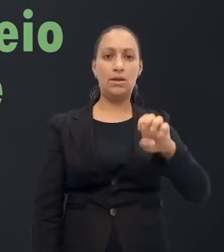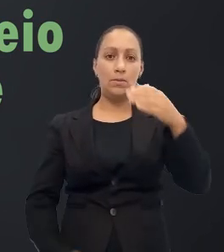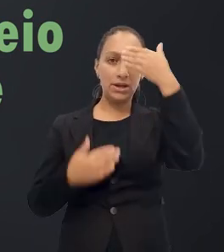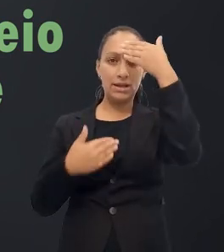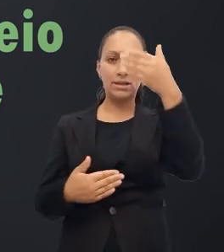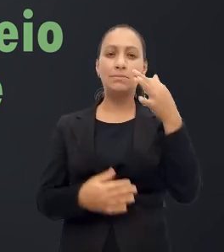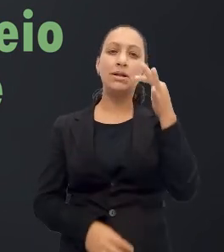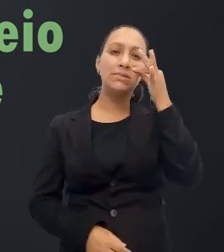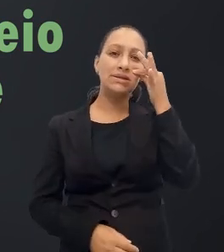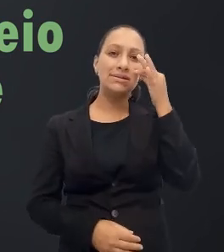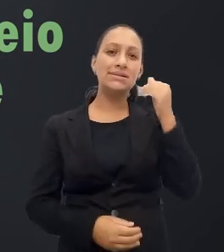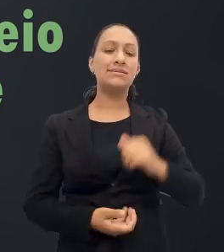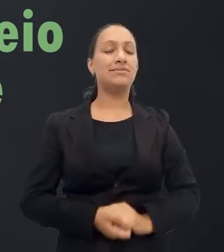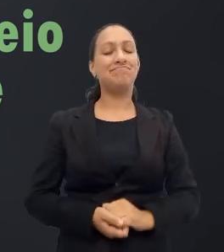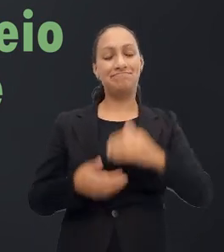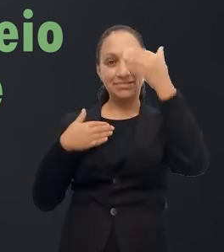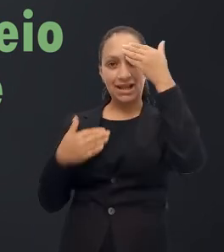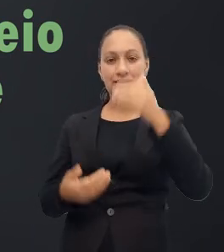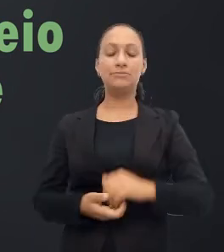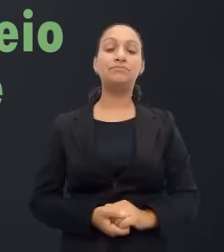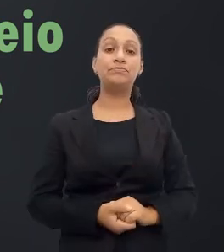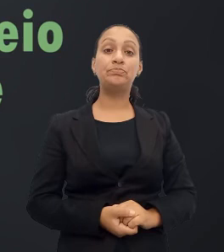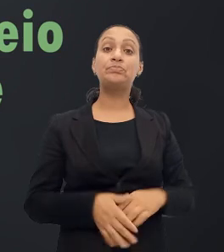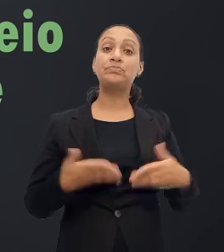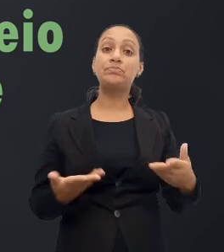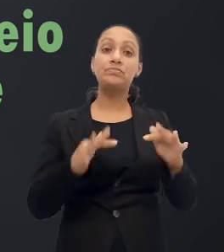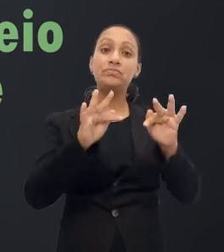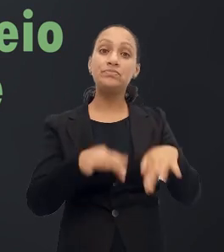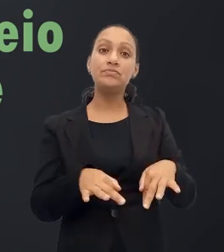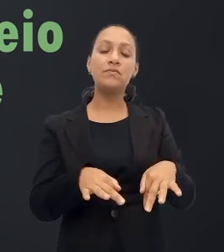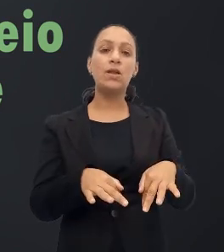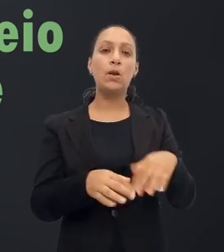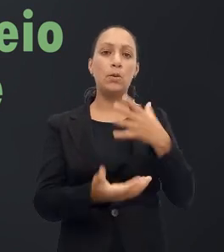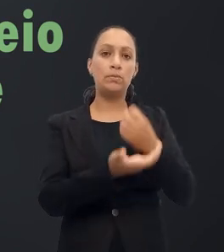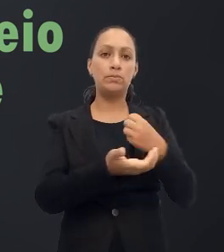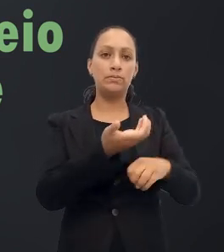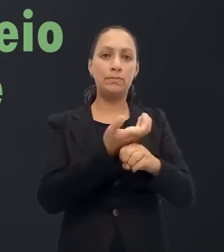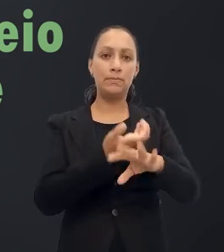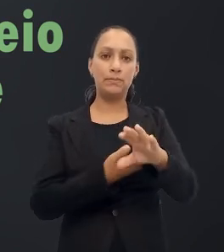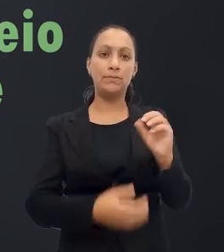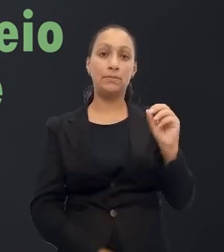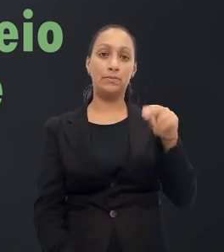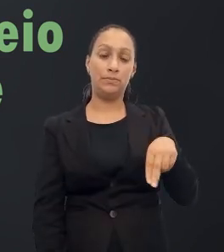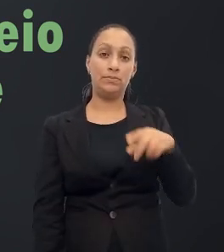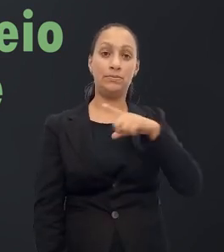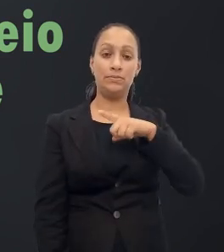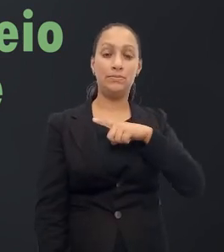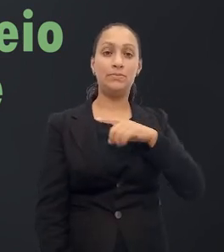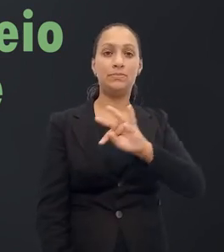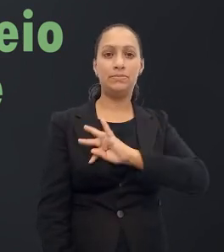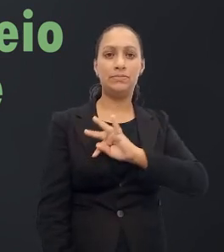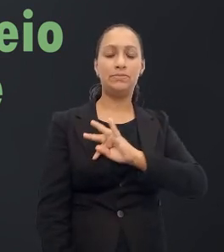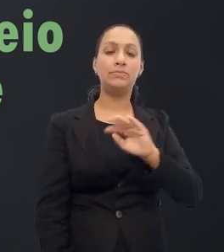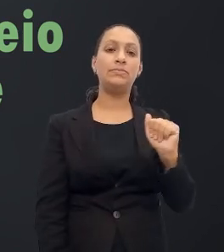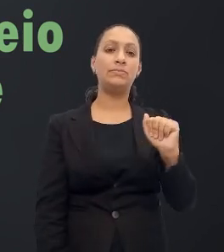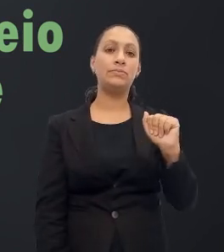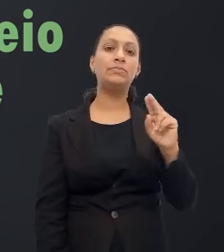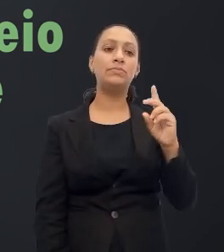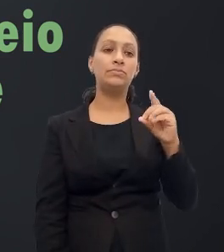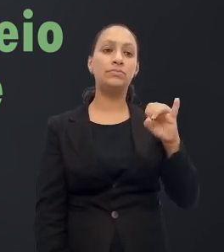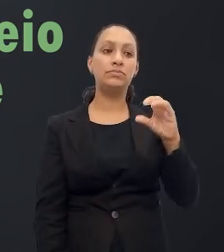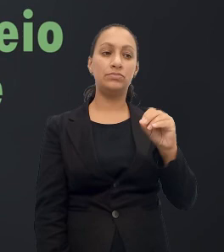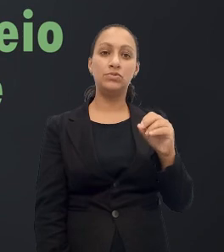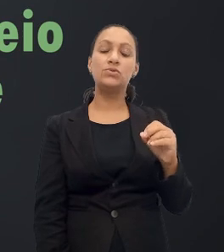obrigado. Obrigada. E assim terminamos mais um Podcast On. Nós temos na técnica de áudio hoje o Carlos Roberto Pereira e o